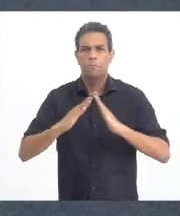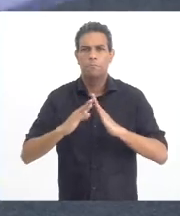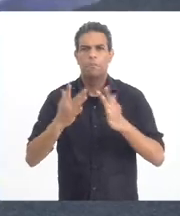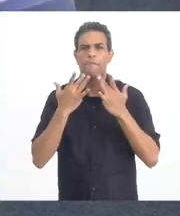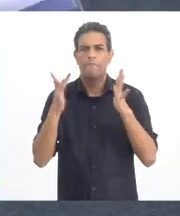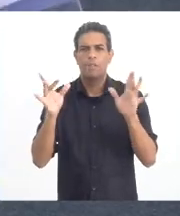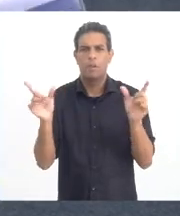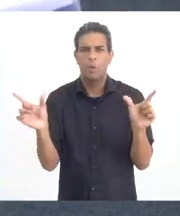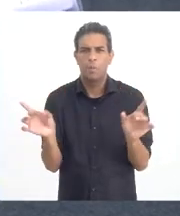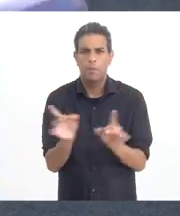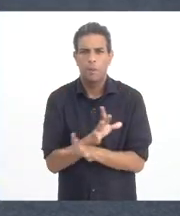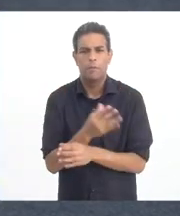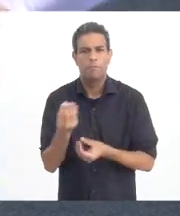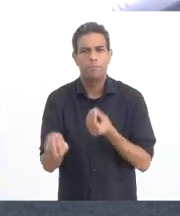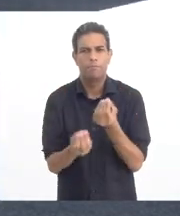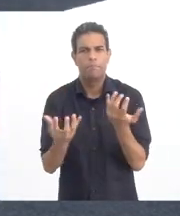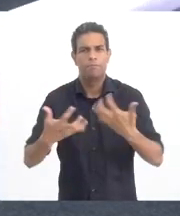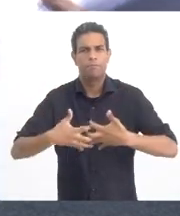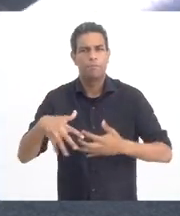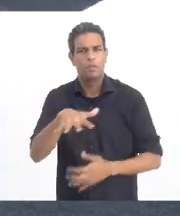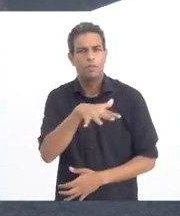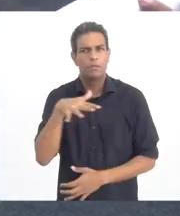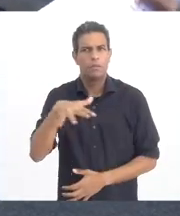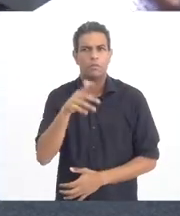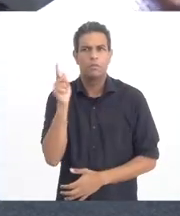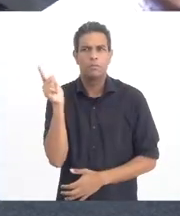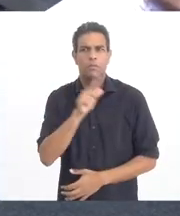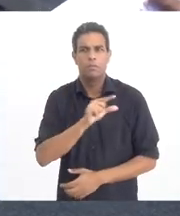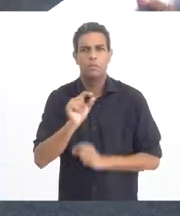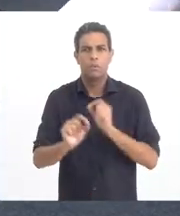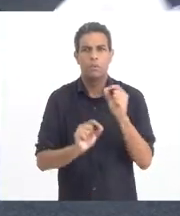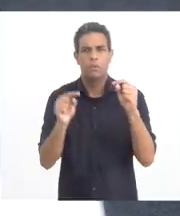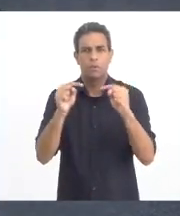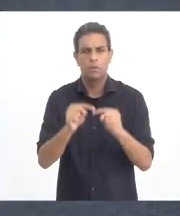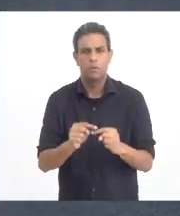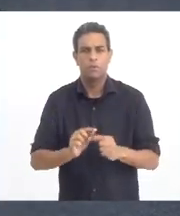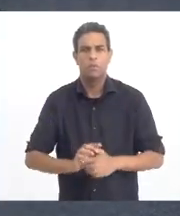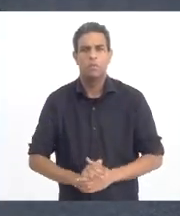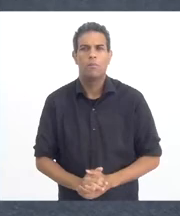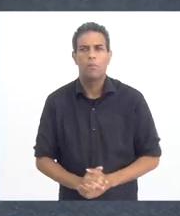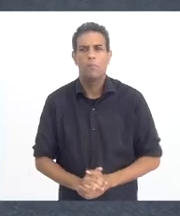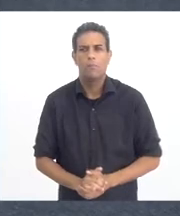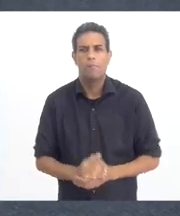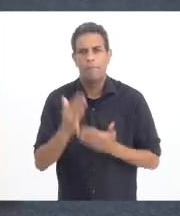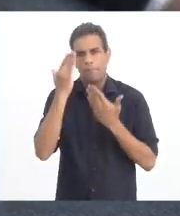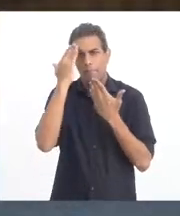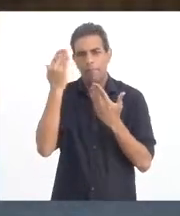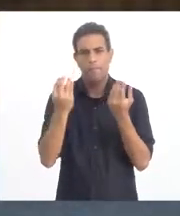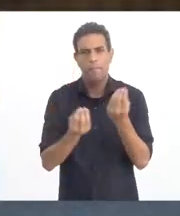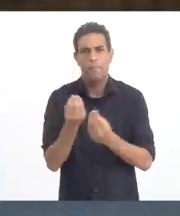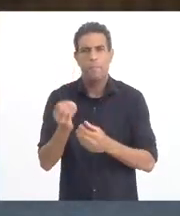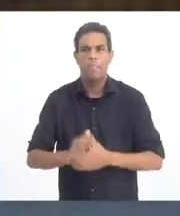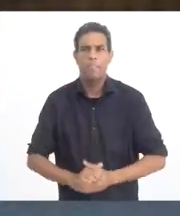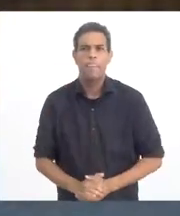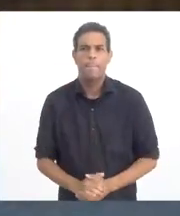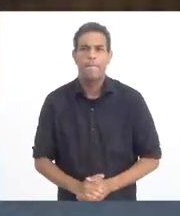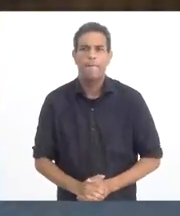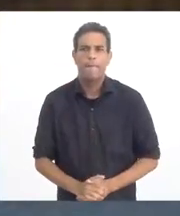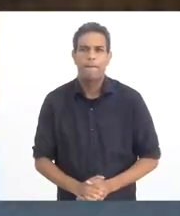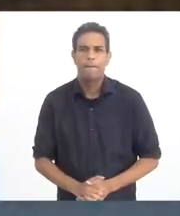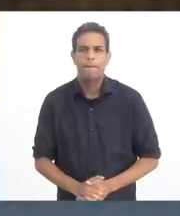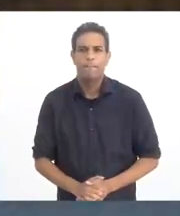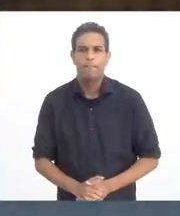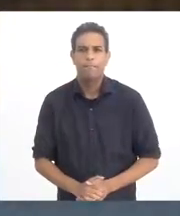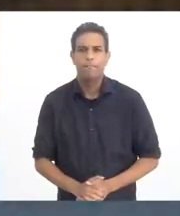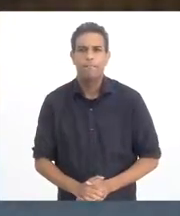faça justiça, porque nós não podemos pagar esse preço sozinho. Obrigado. Muito obrigado, senhor